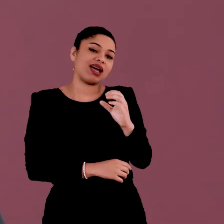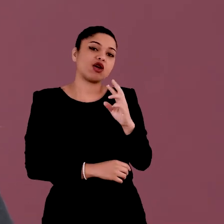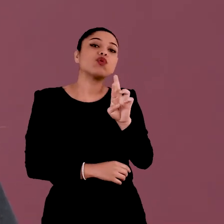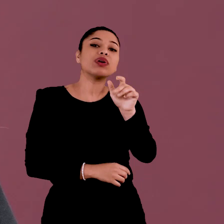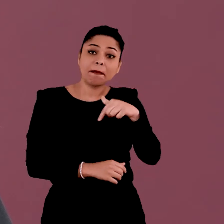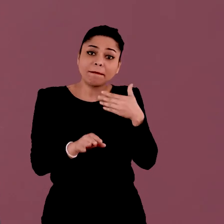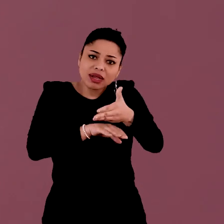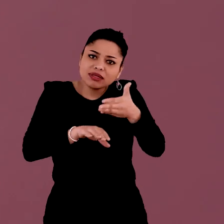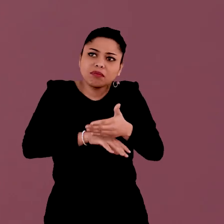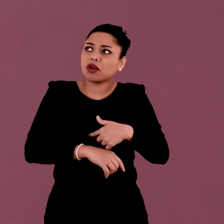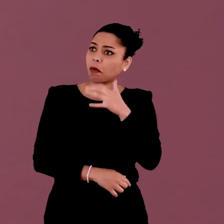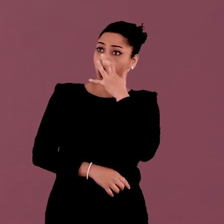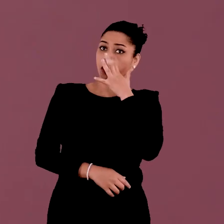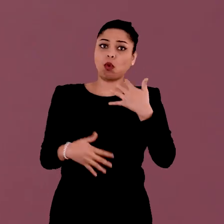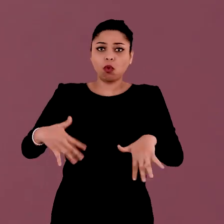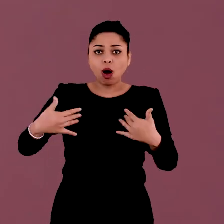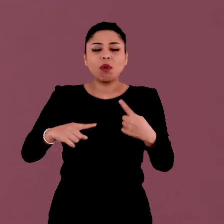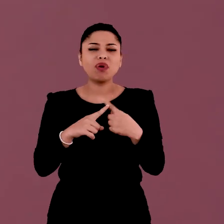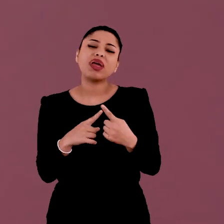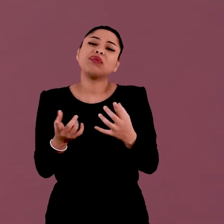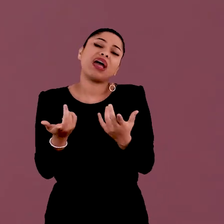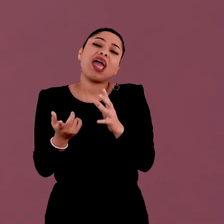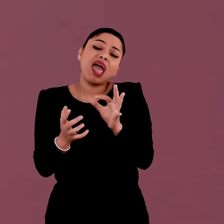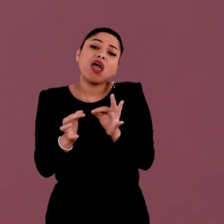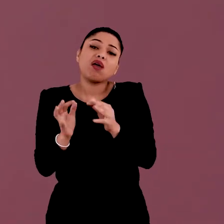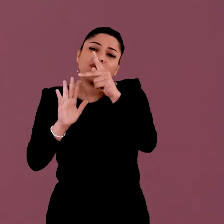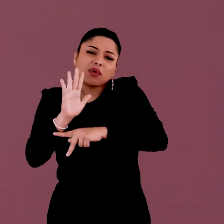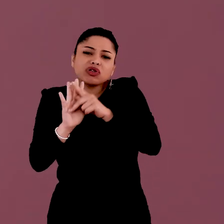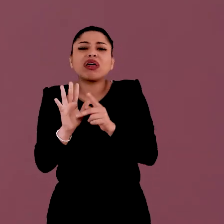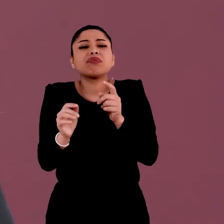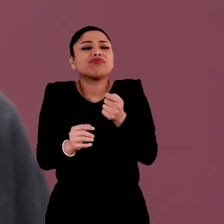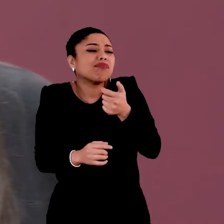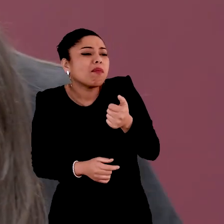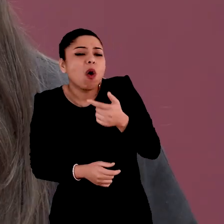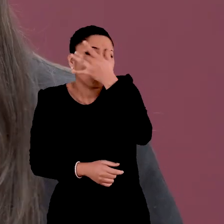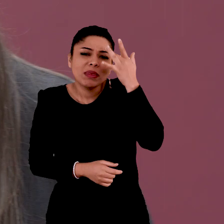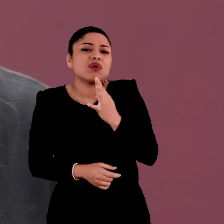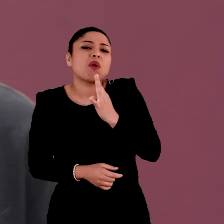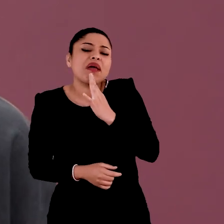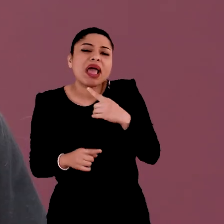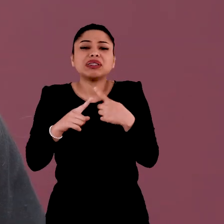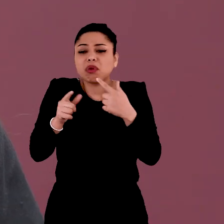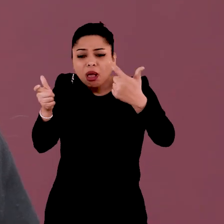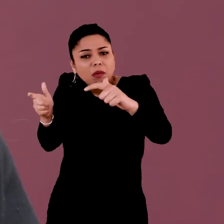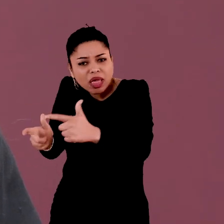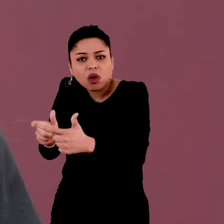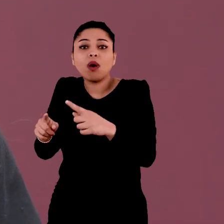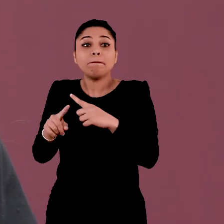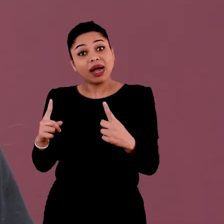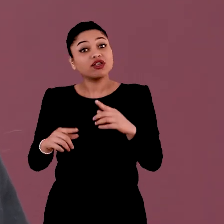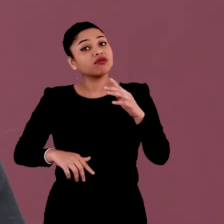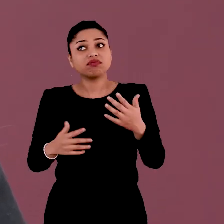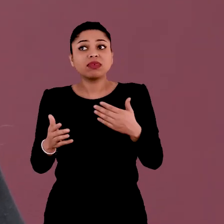de repensar diversas questões, e eu acho que a partir desse projeto também é um modo de pensar ou discutir a